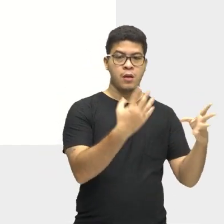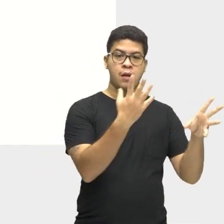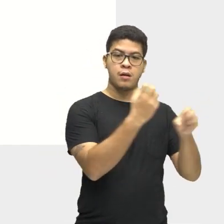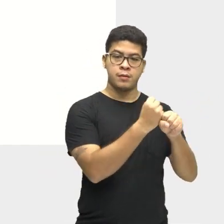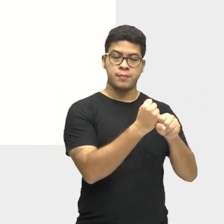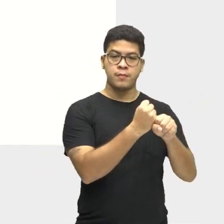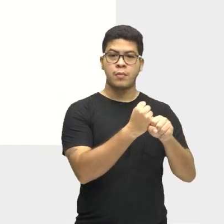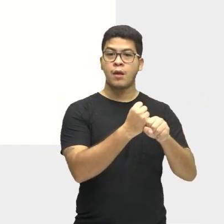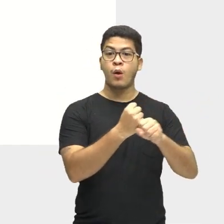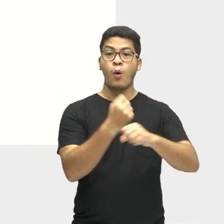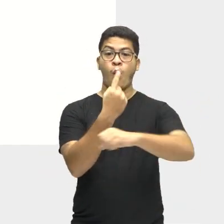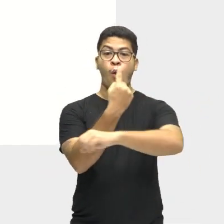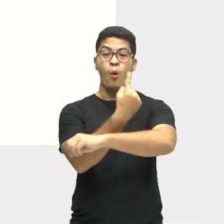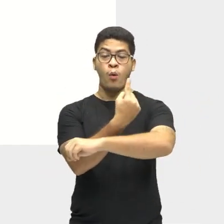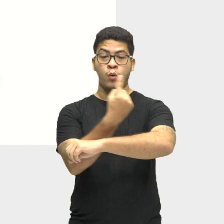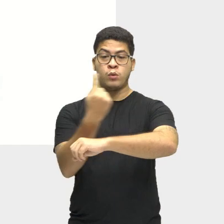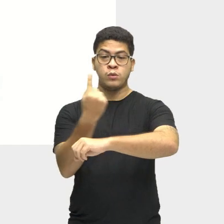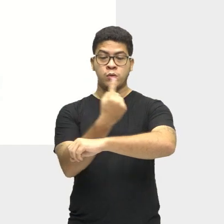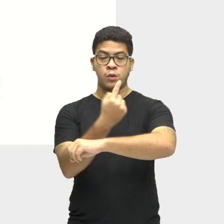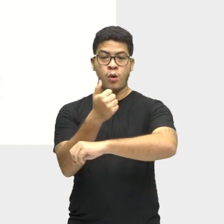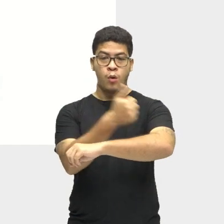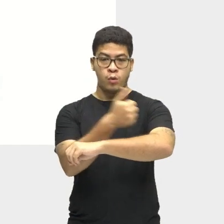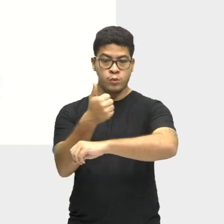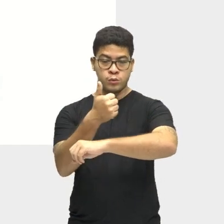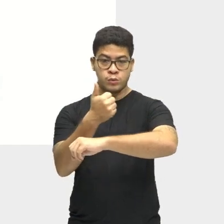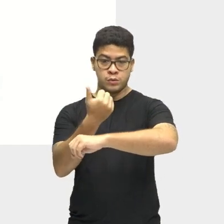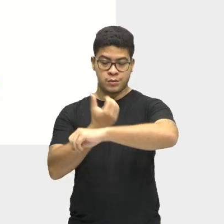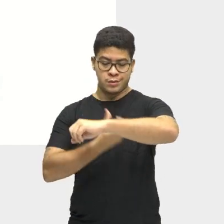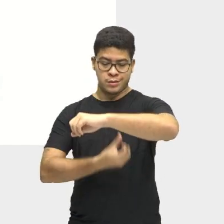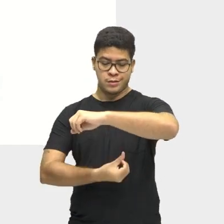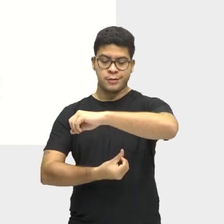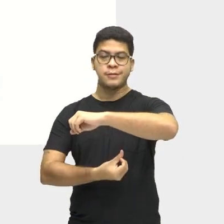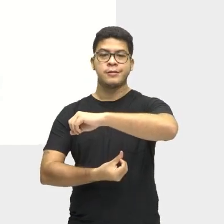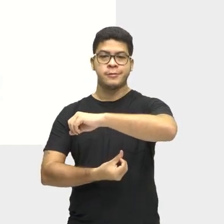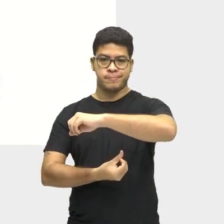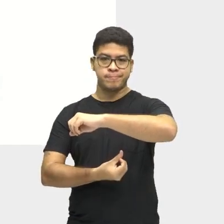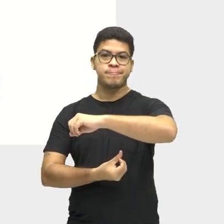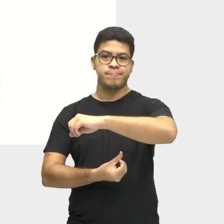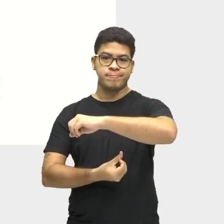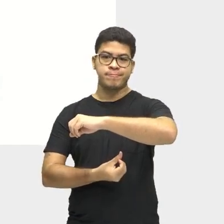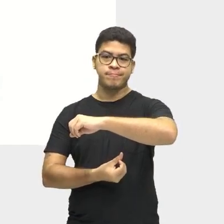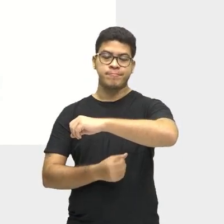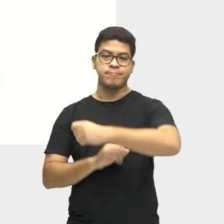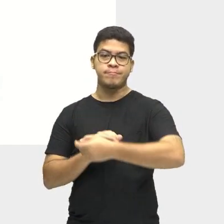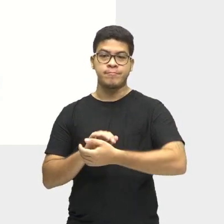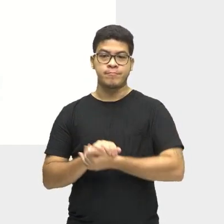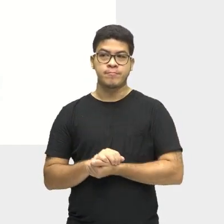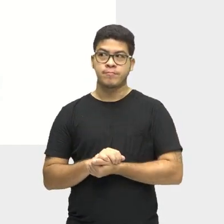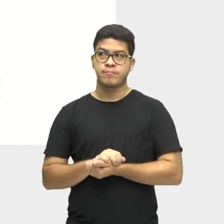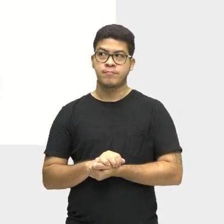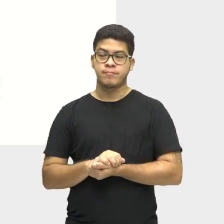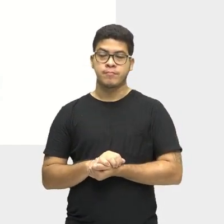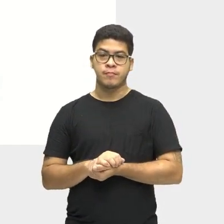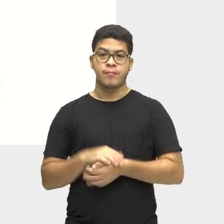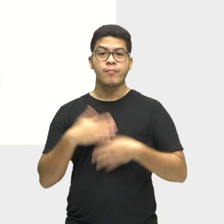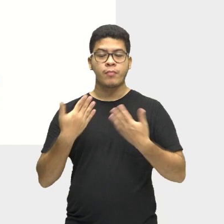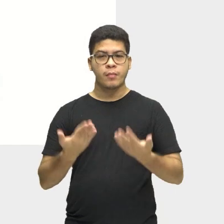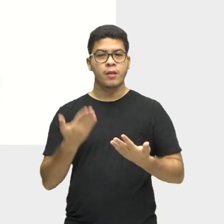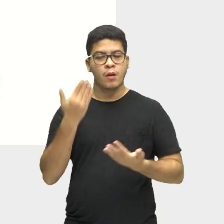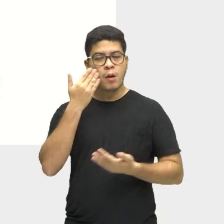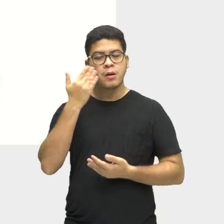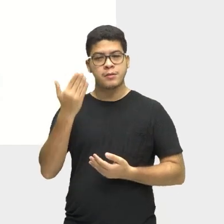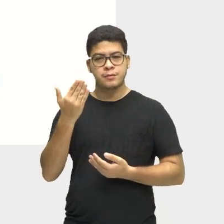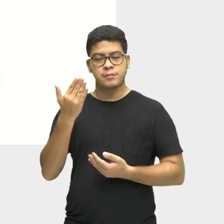a 11 sobre 6. Aí está o resultado do valor de x, tá? É